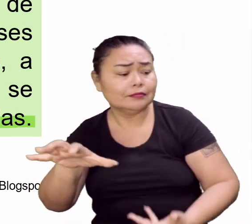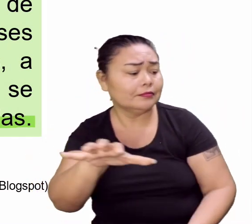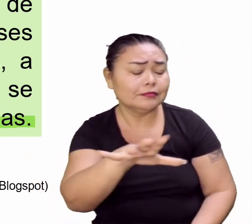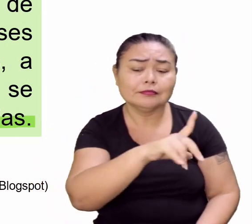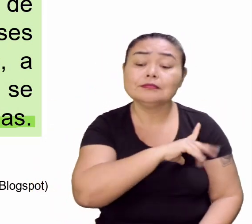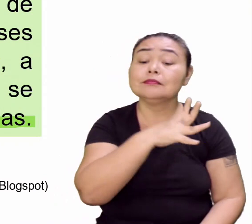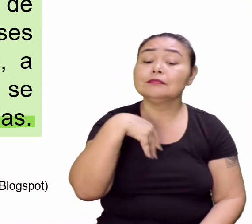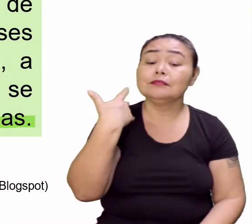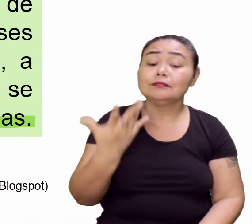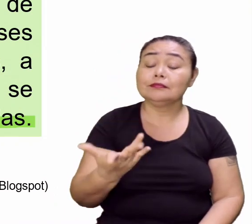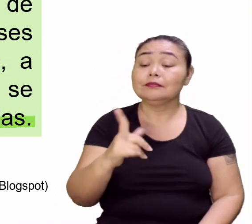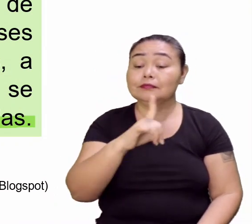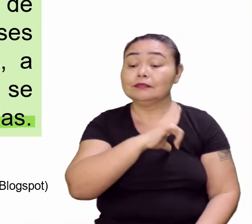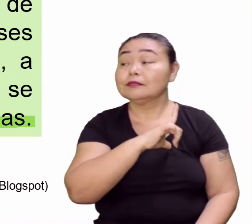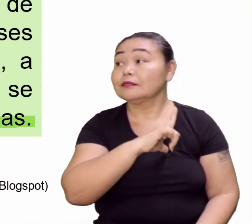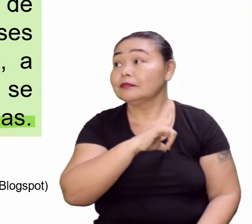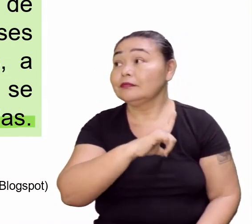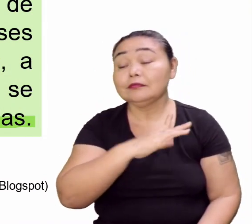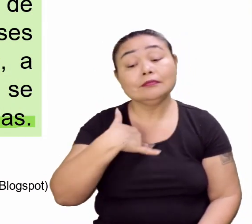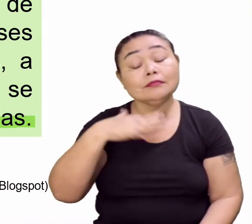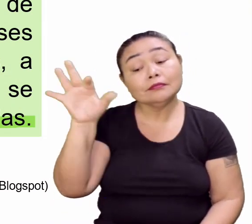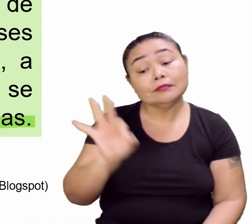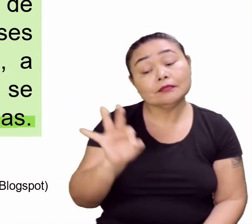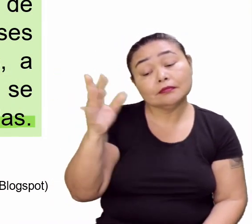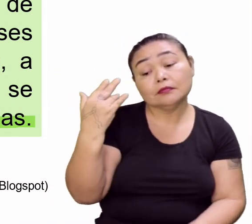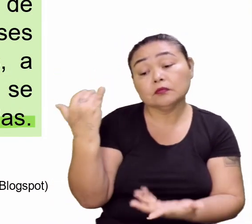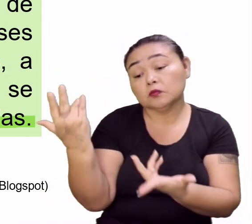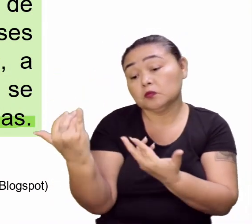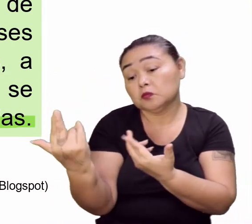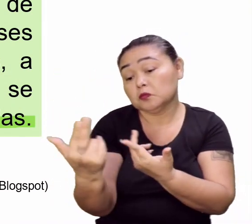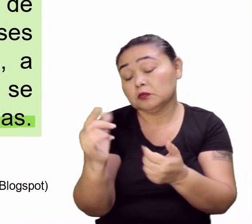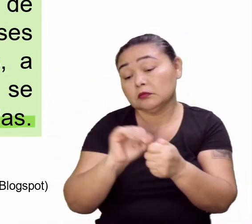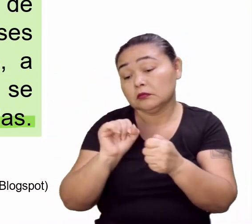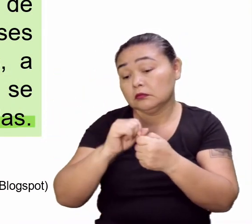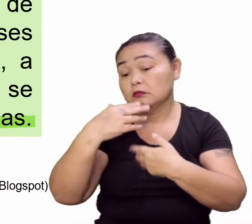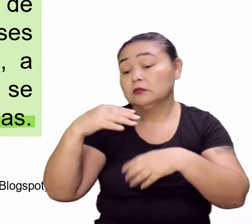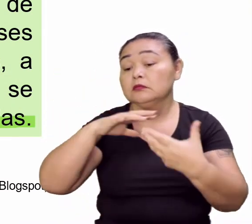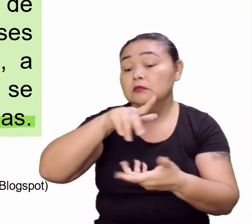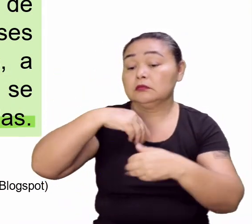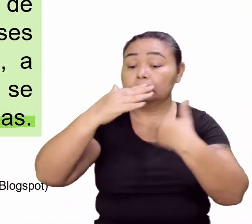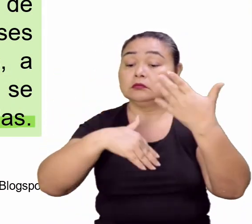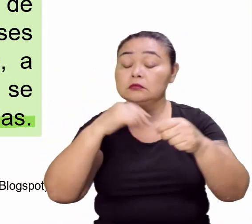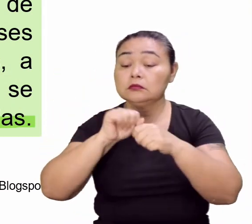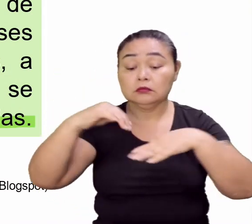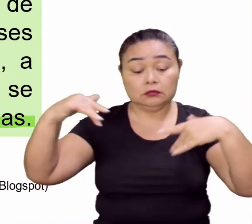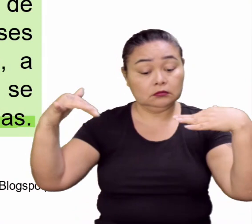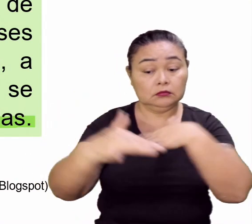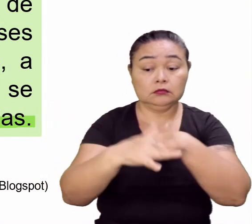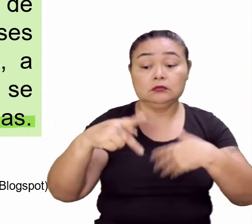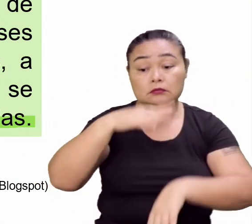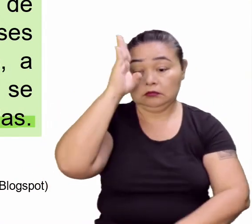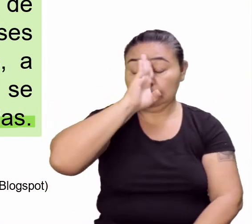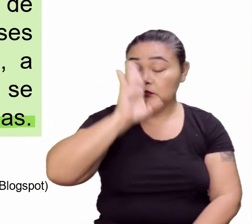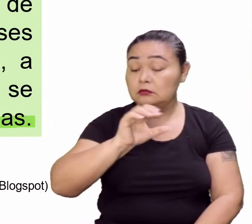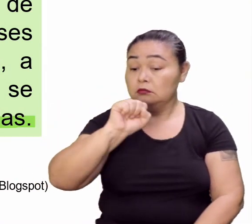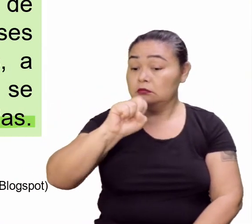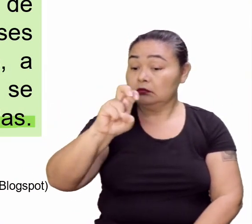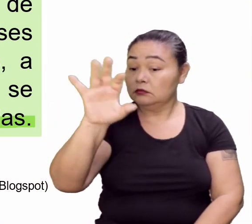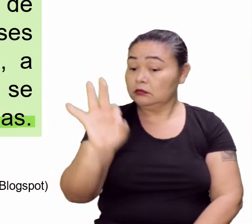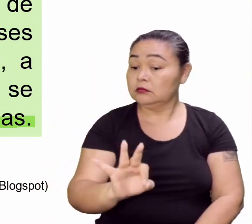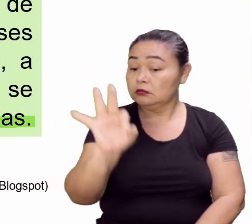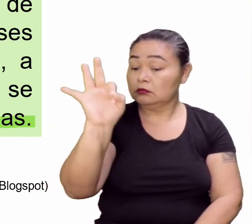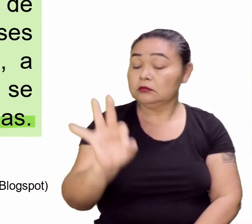seguinte, que temos praticamente taxas parecidas com o mundo desenvolvido em relação à urbanização. O Brasil é